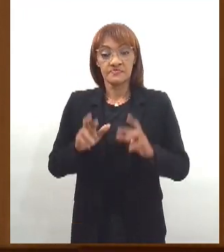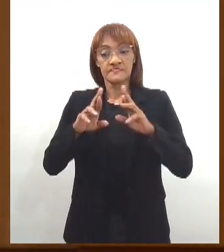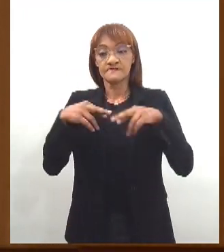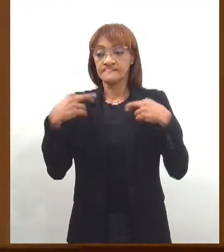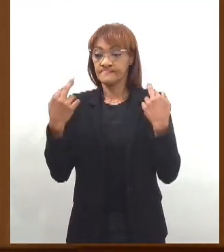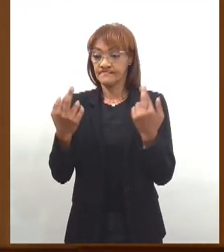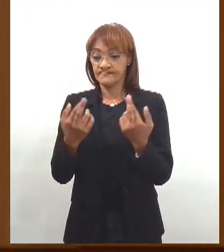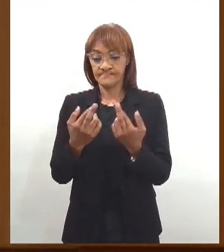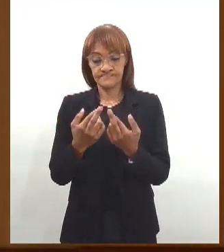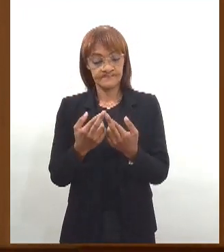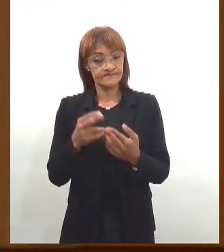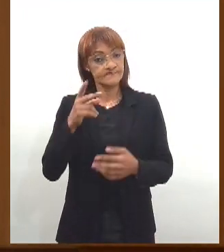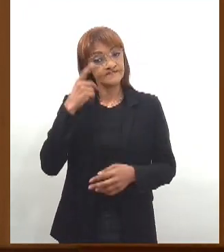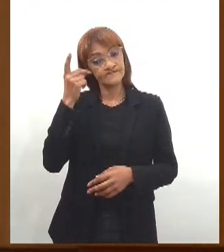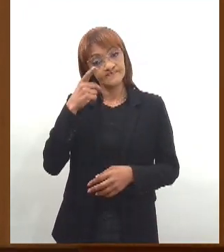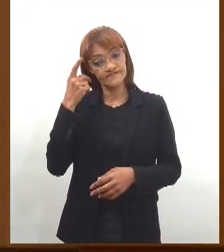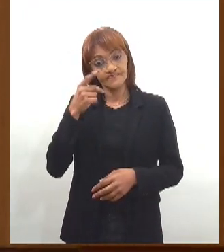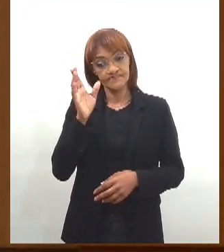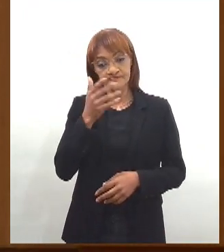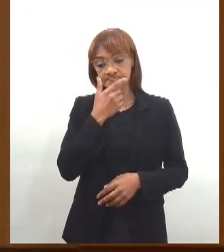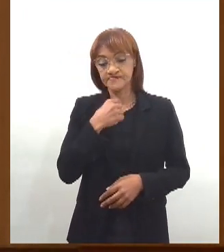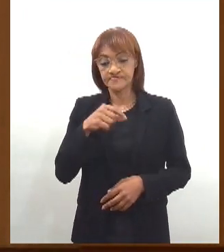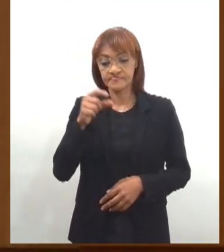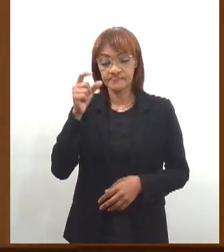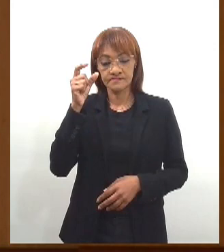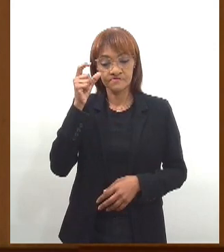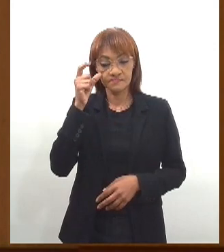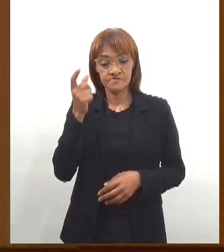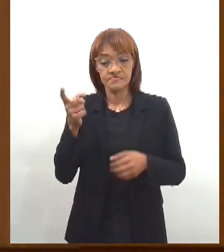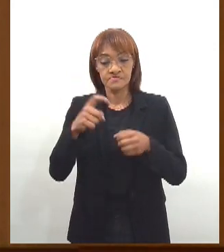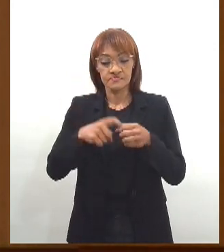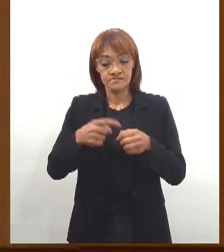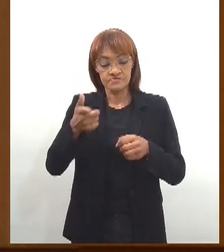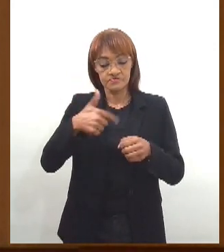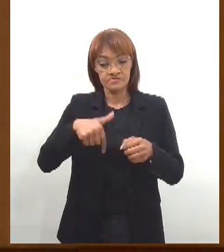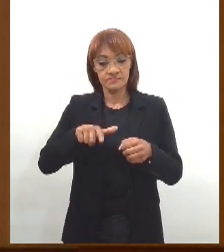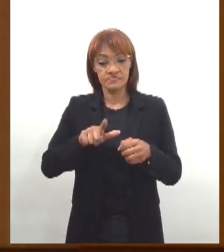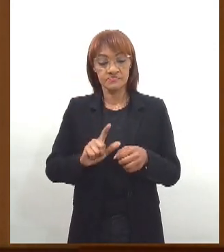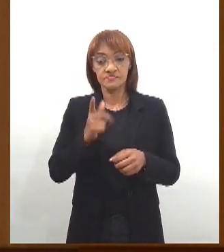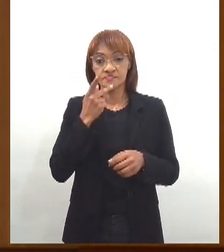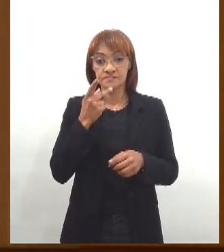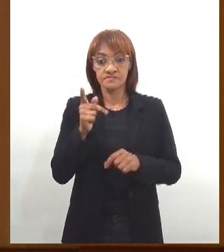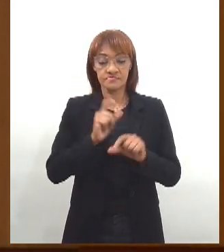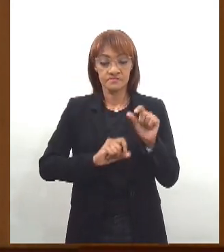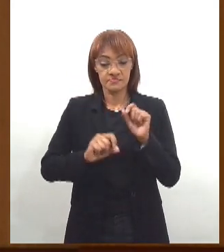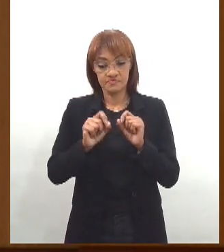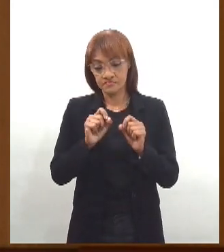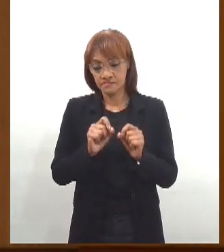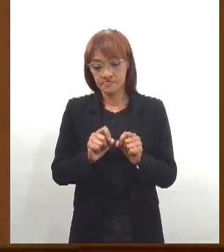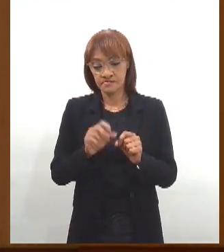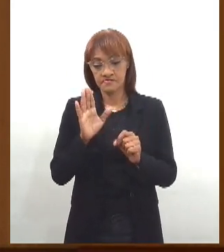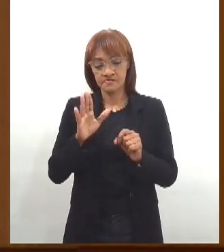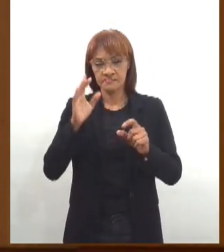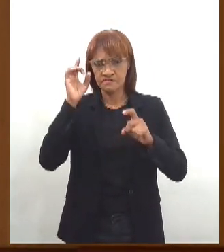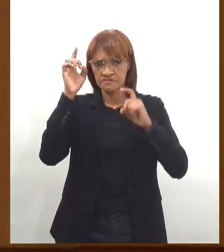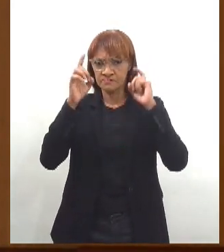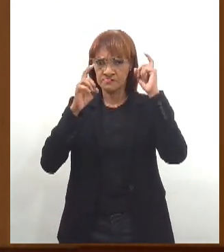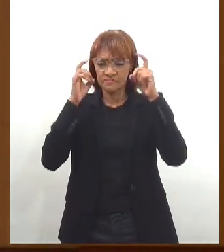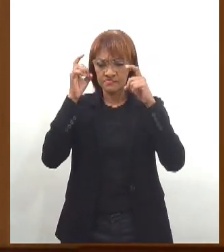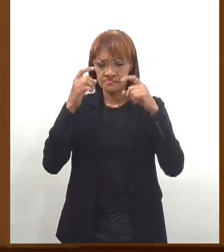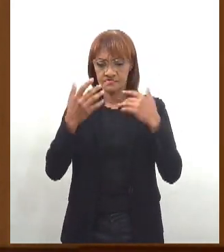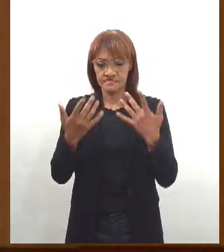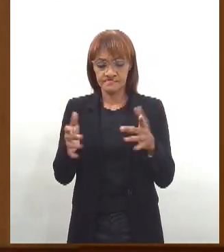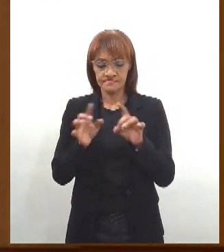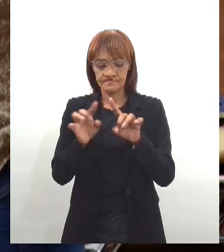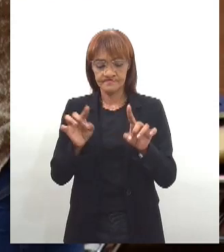o deputado Geórgio Passos voltou a utilizar a tribuna para falar sobre uma preocupação de servidores